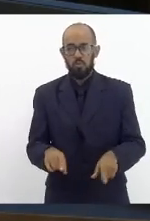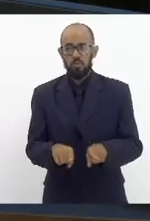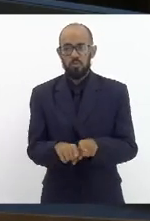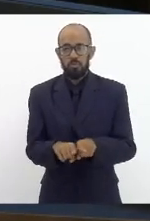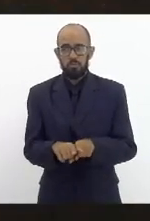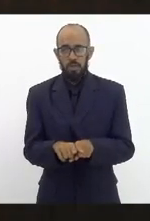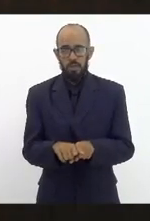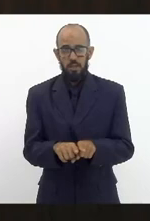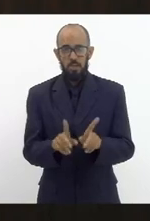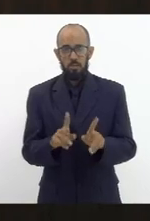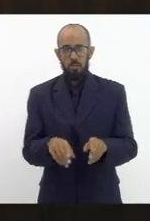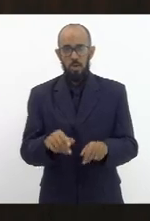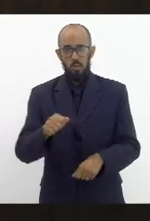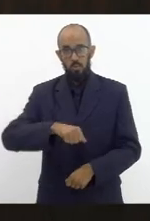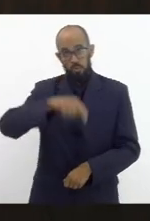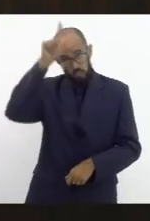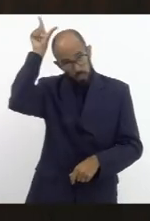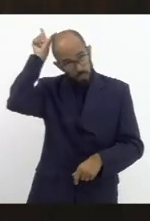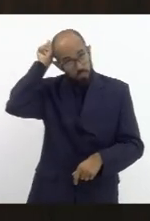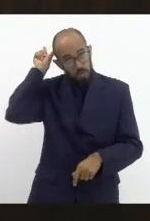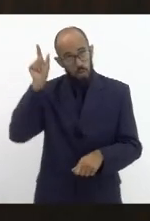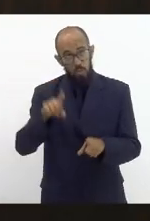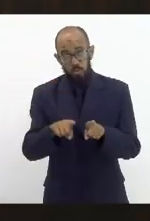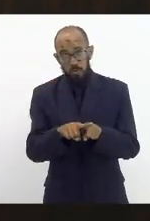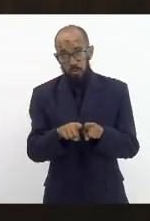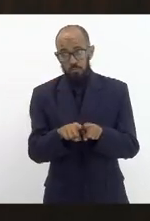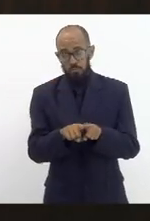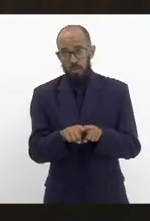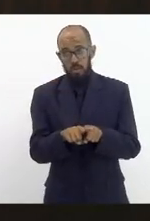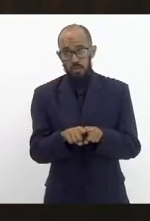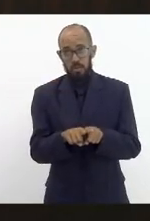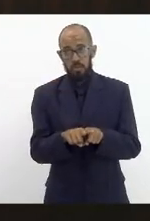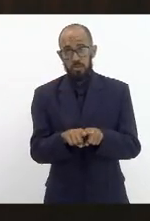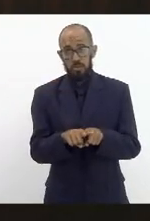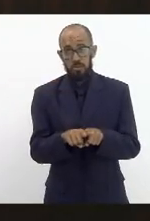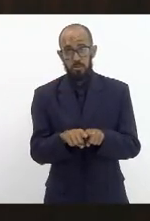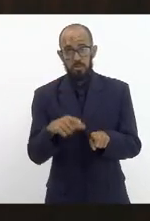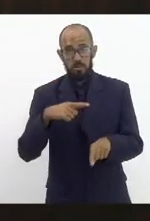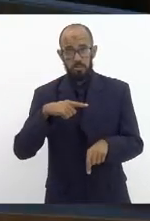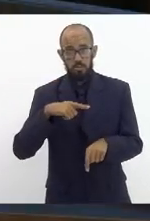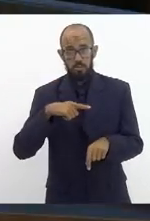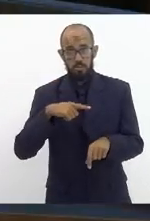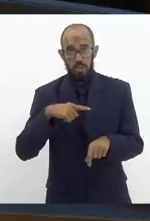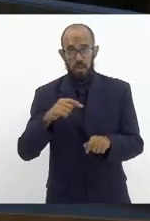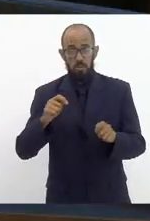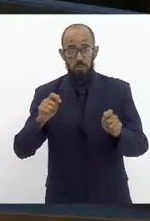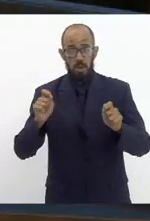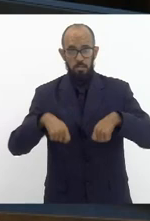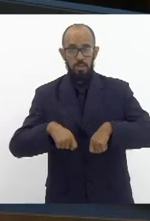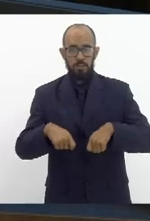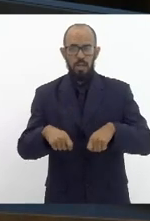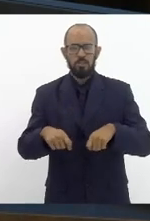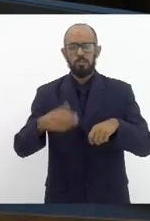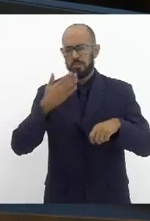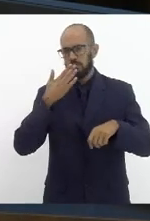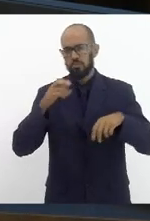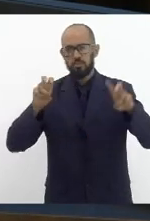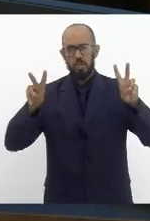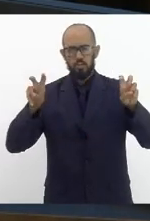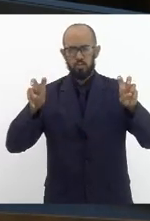assim como o deputado Luiz Paulo também é outro que tem uma grande aptidão para esse tipo de pauta.